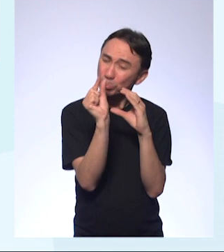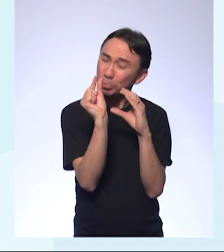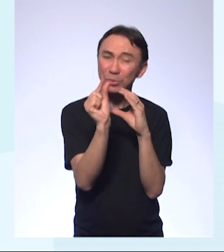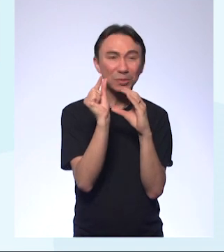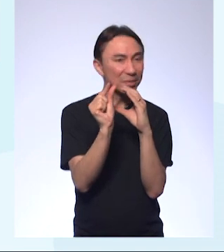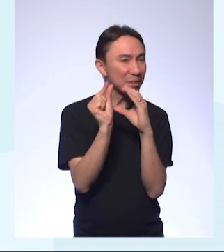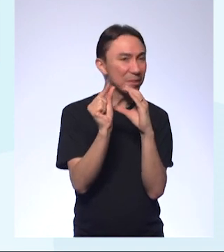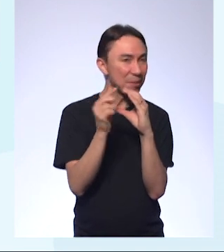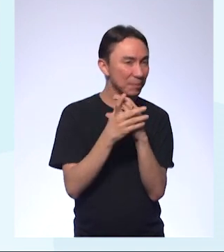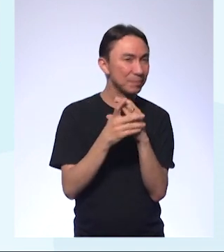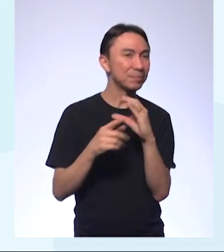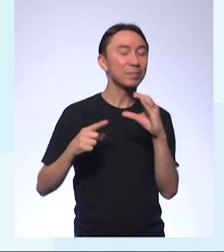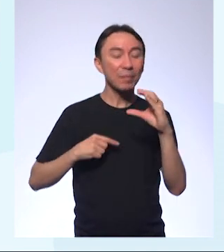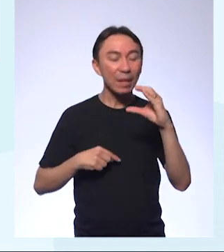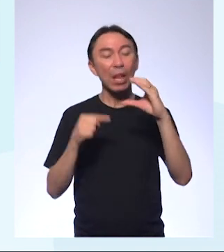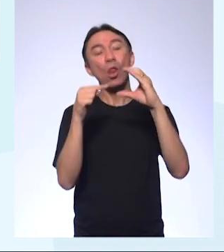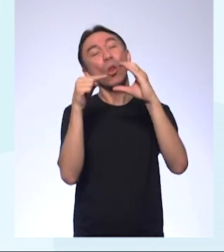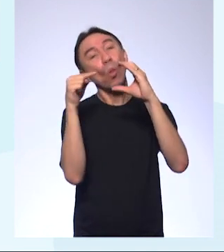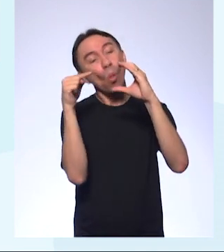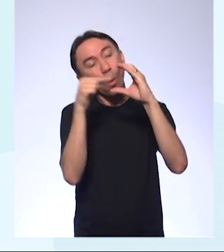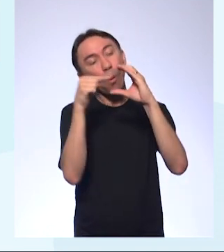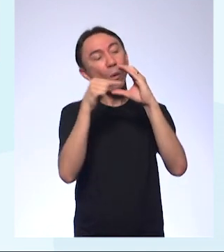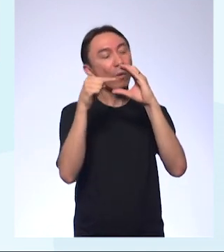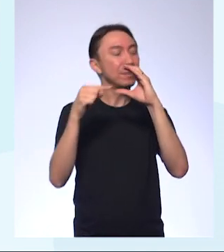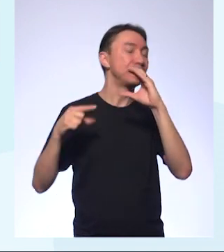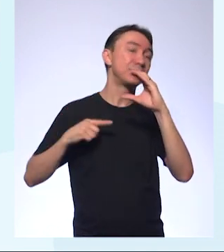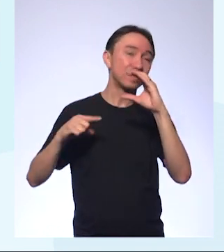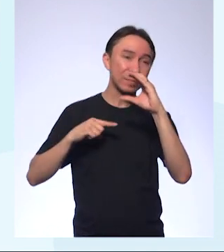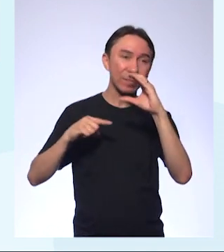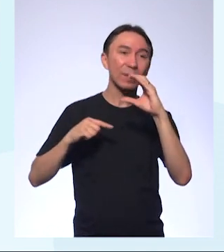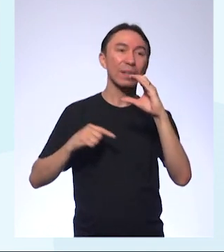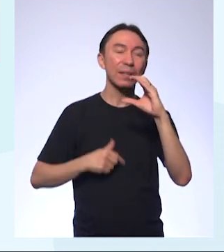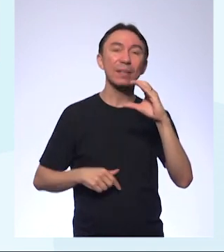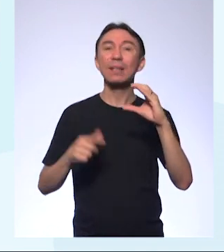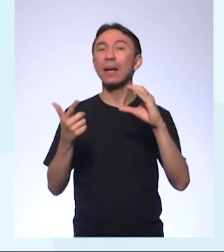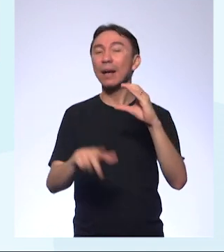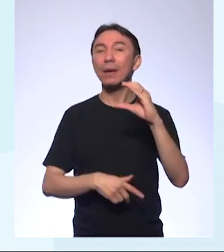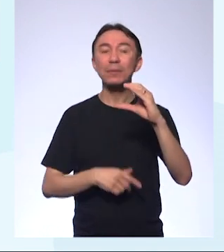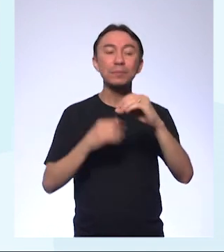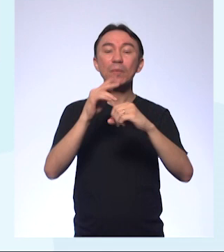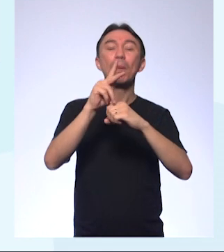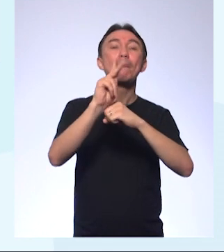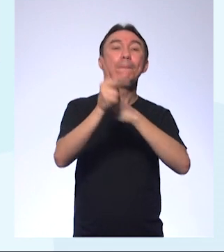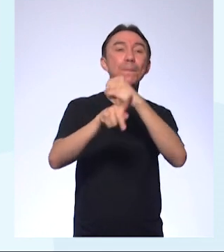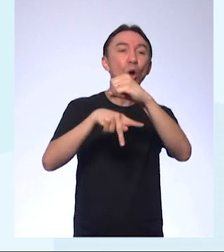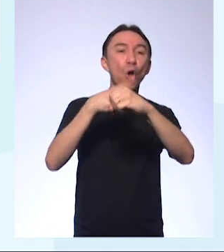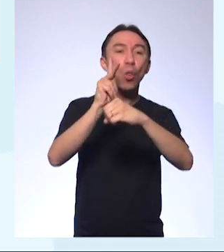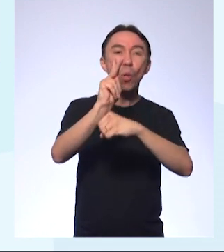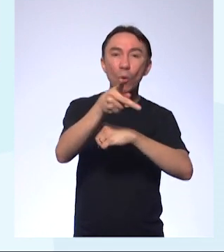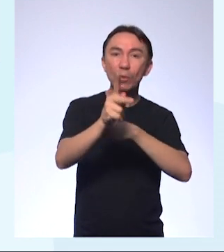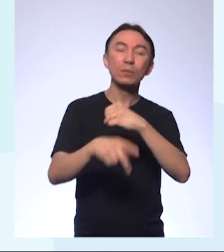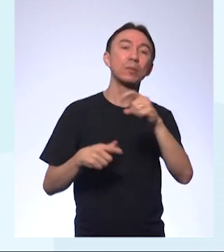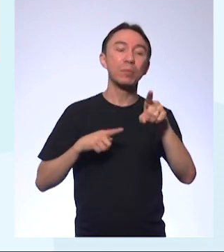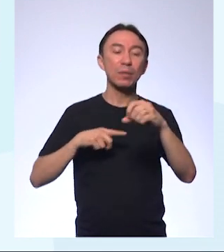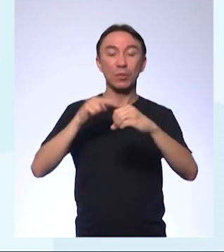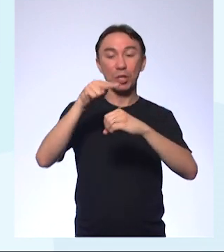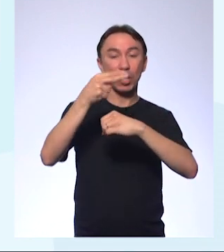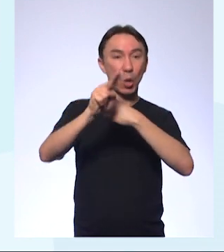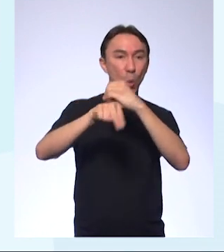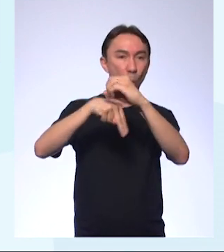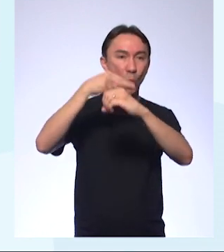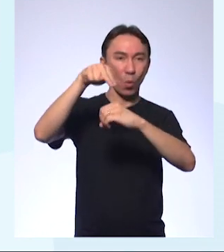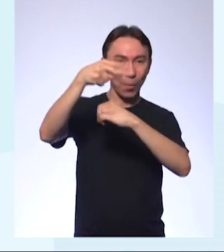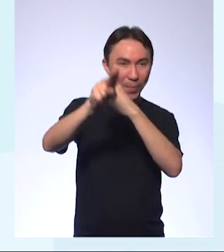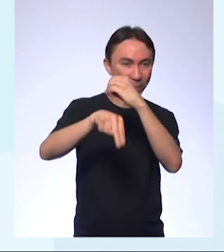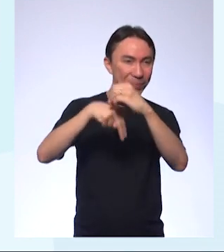eletrosfera. No núcleo, nós temos os prótons e os nêutrons. Na eletrosfera, nós temos os elétrons, então a gente já tem